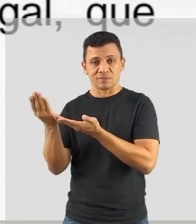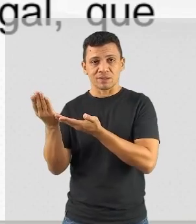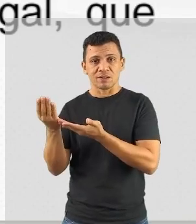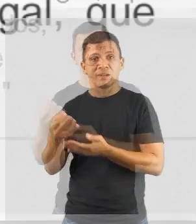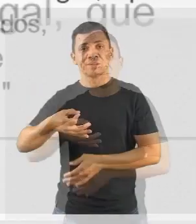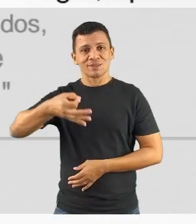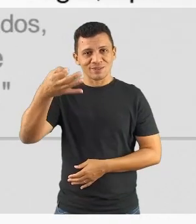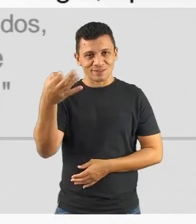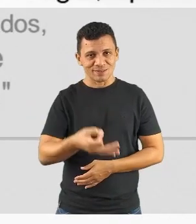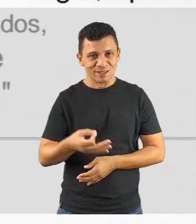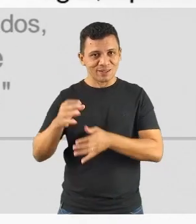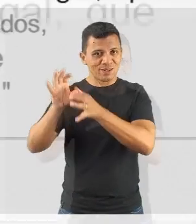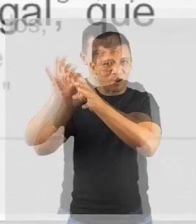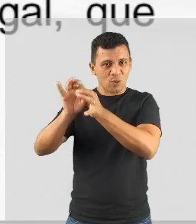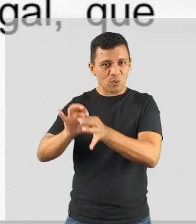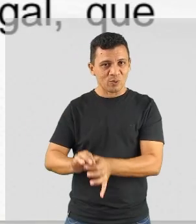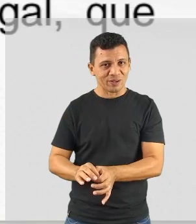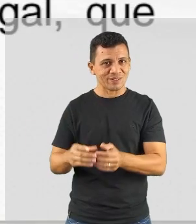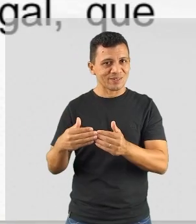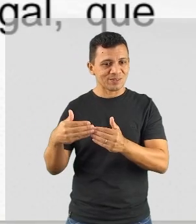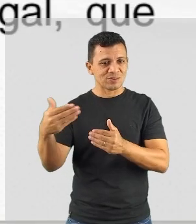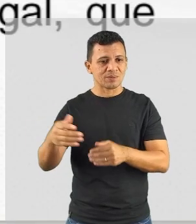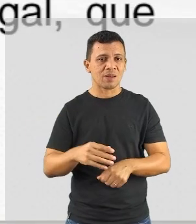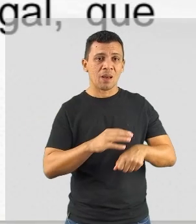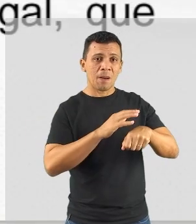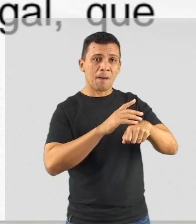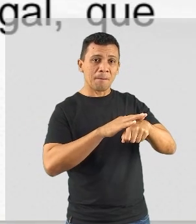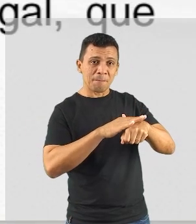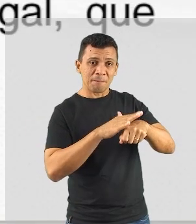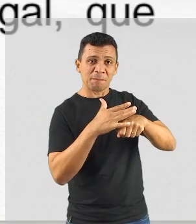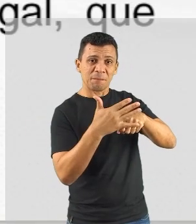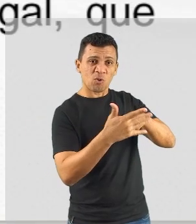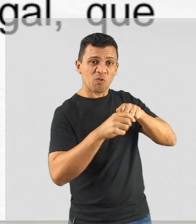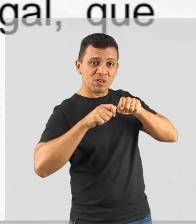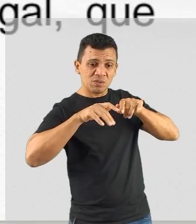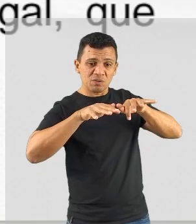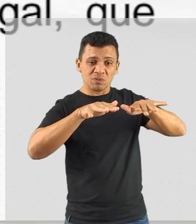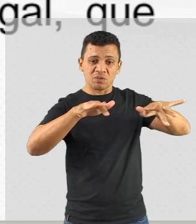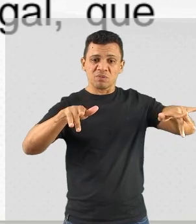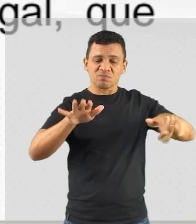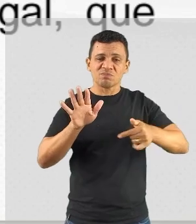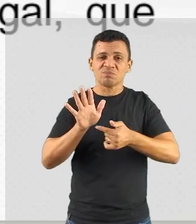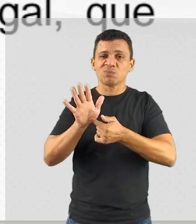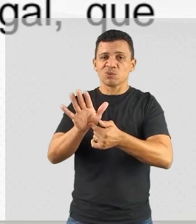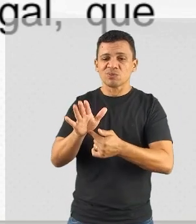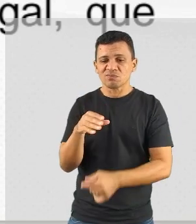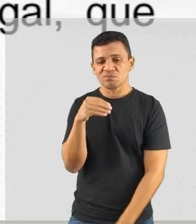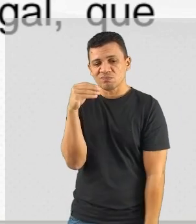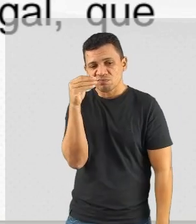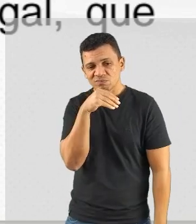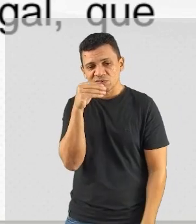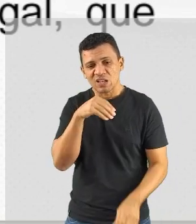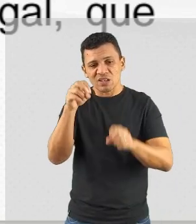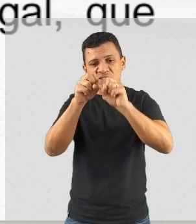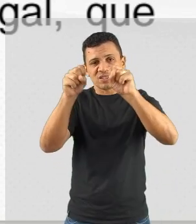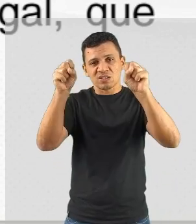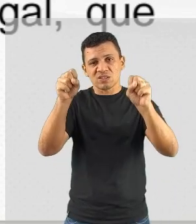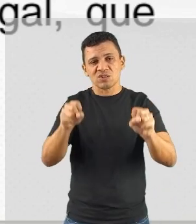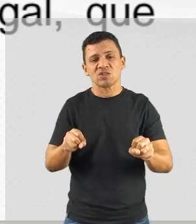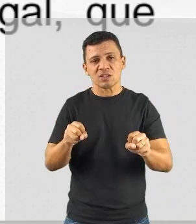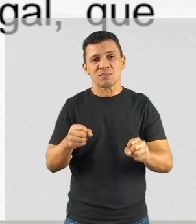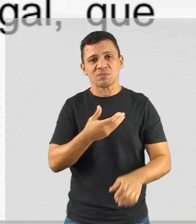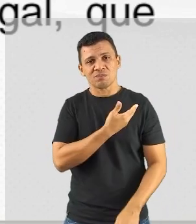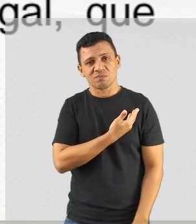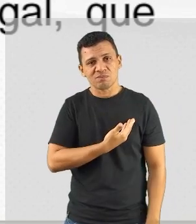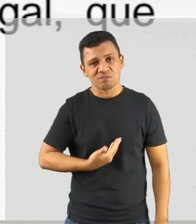forma adequada. Agora sim, a pandemia de Covid-19 evidenciou a fragilidade dos sistemas de saúde